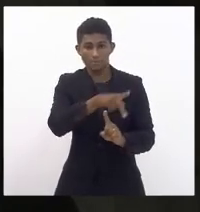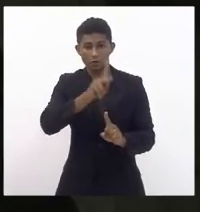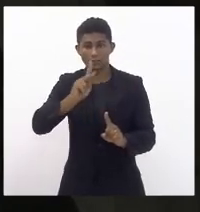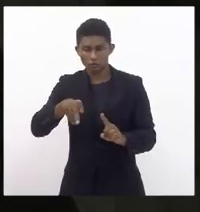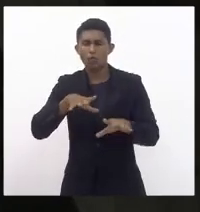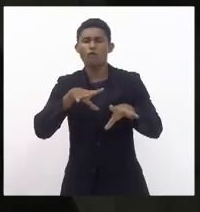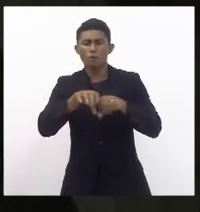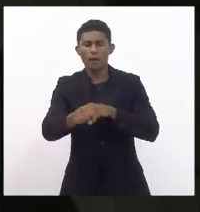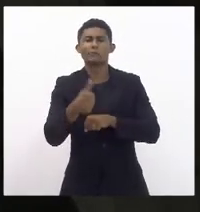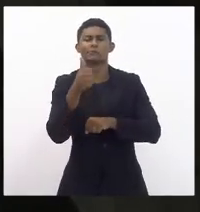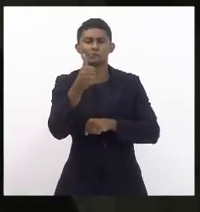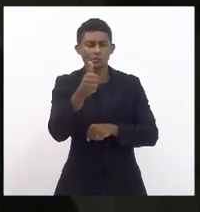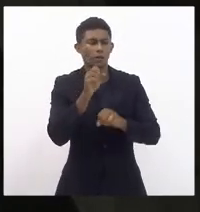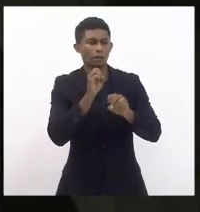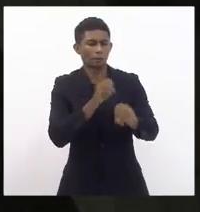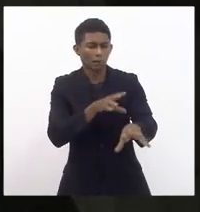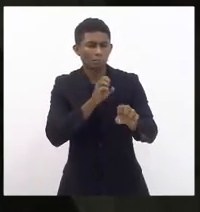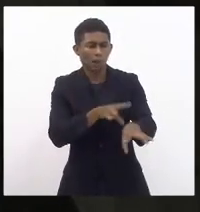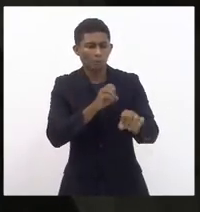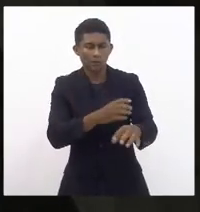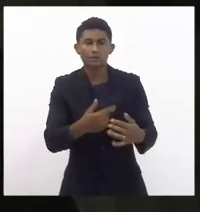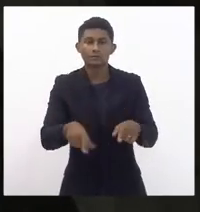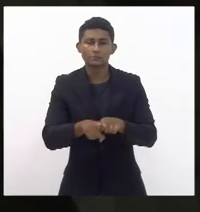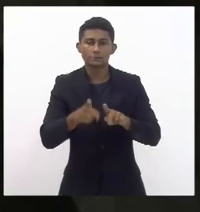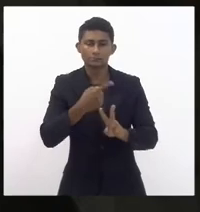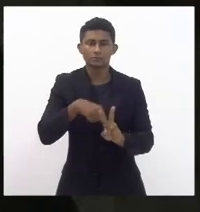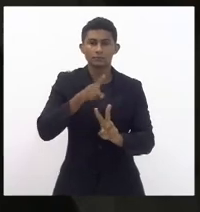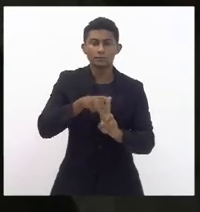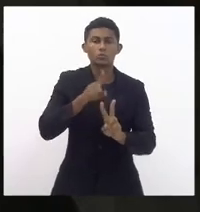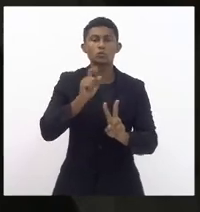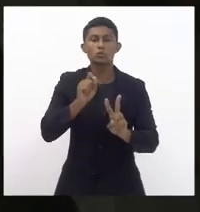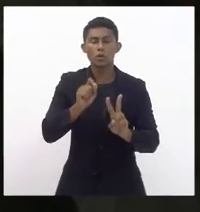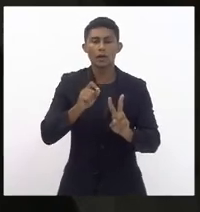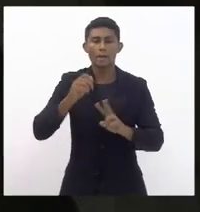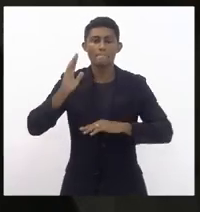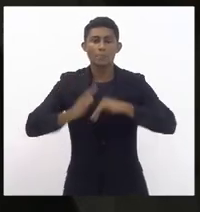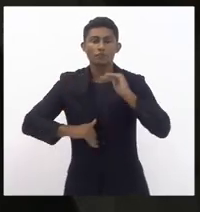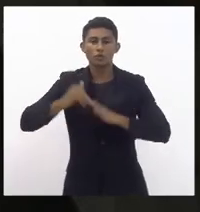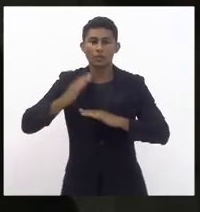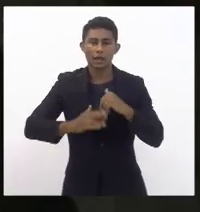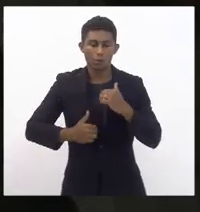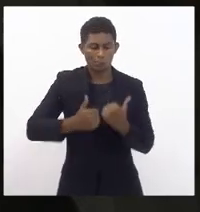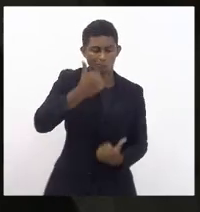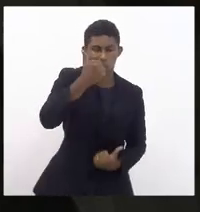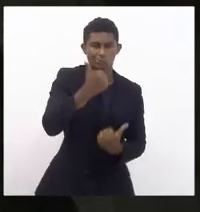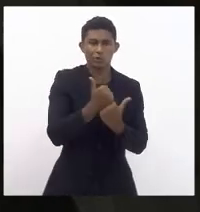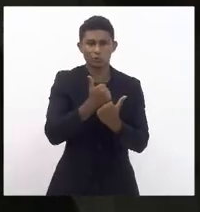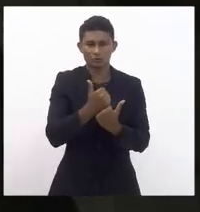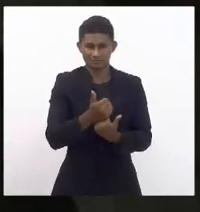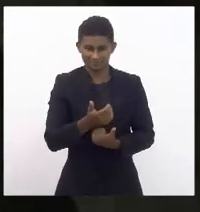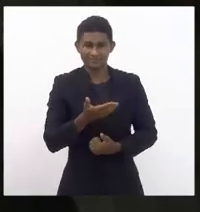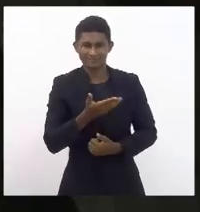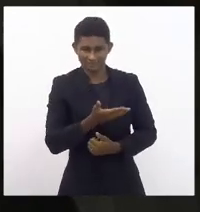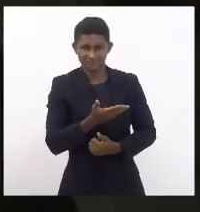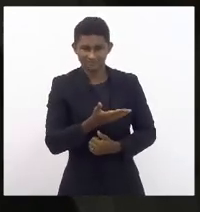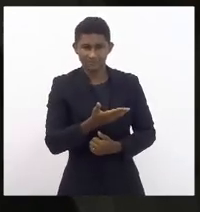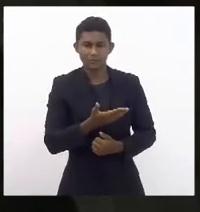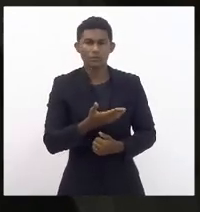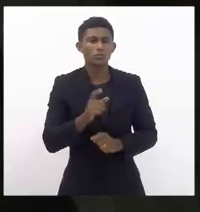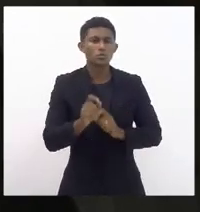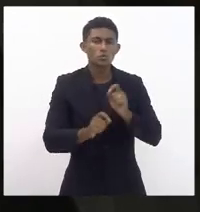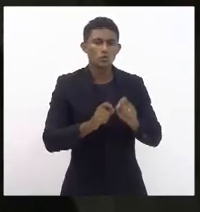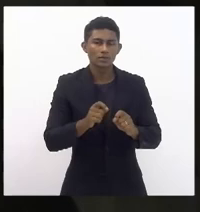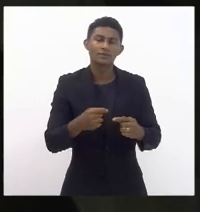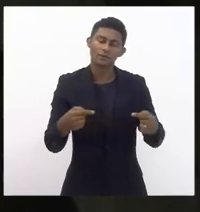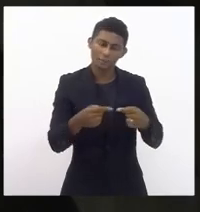formado para o exercício ao magistério e também um profissional de apoio ao docente da educação infantil que em